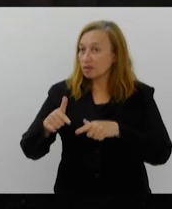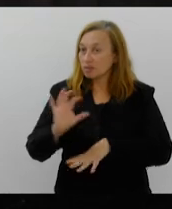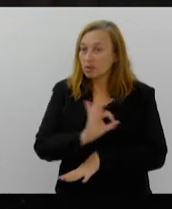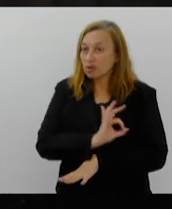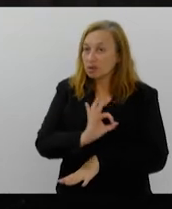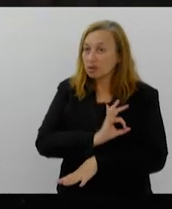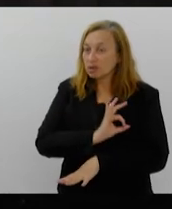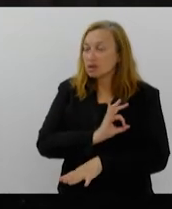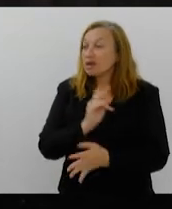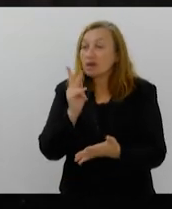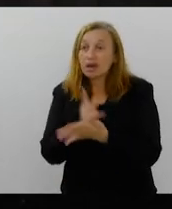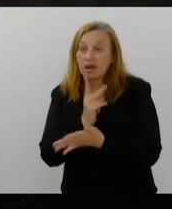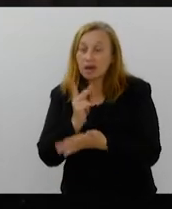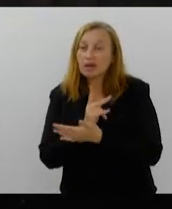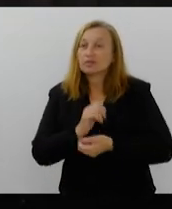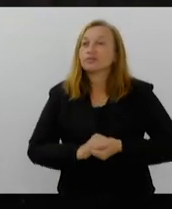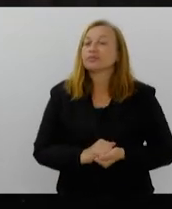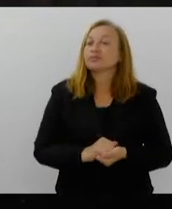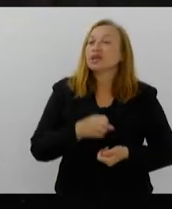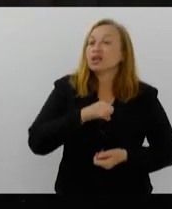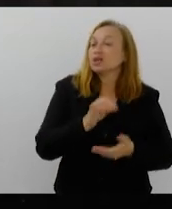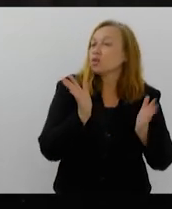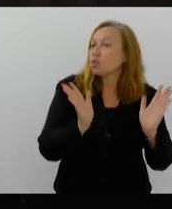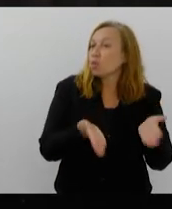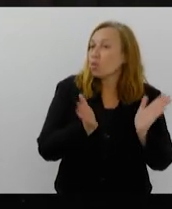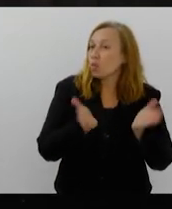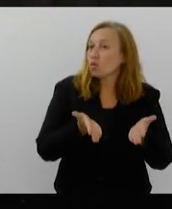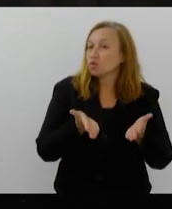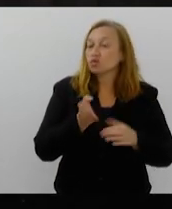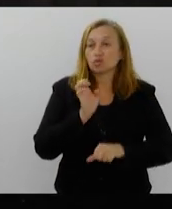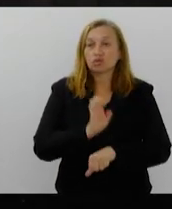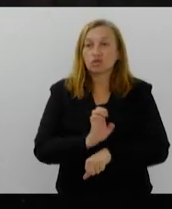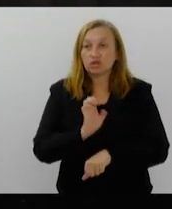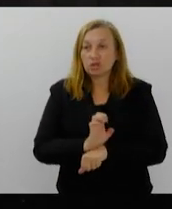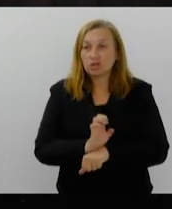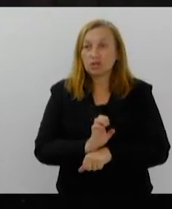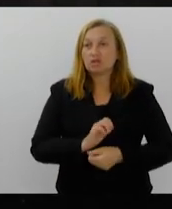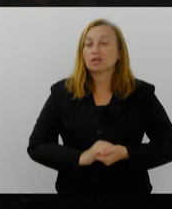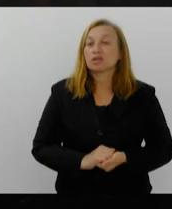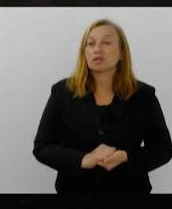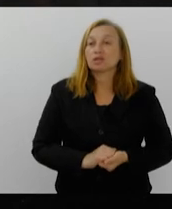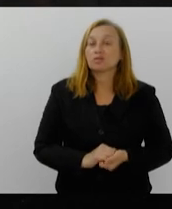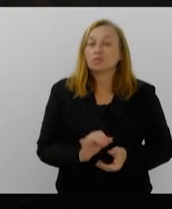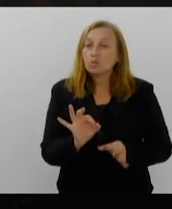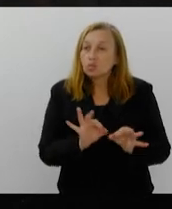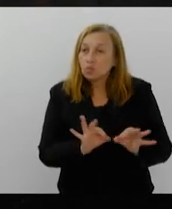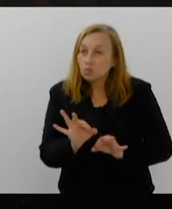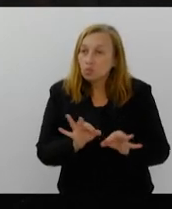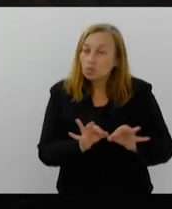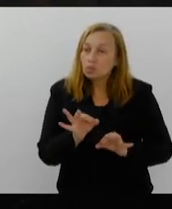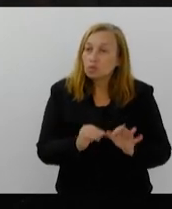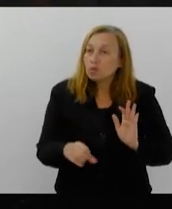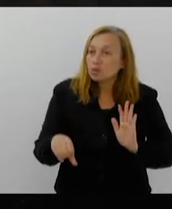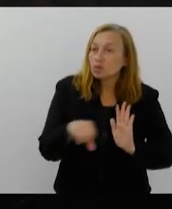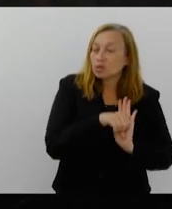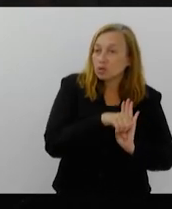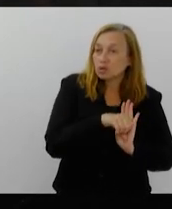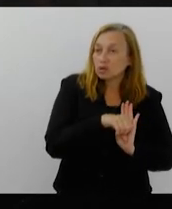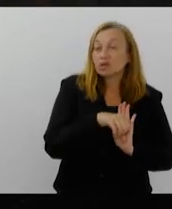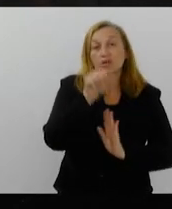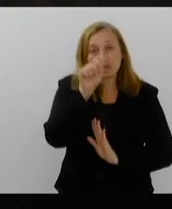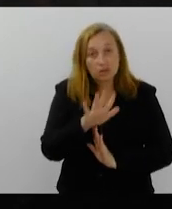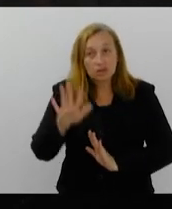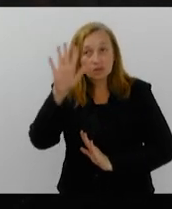sistematicamente desastrosas. Se hoje, por nosso estado, passa uma reorganização do crime organizado